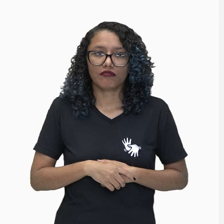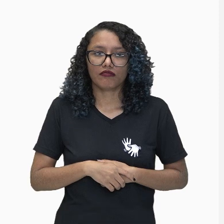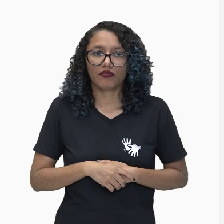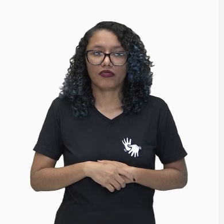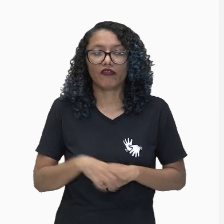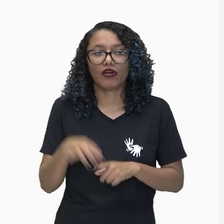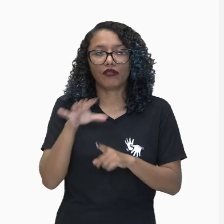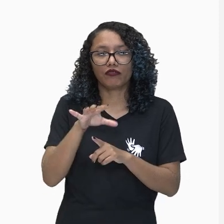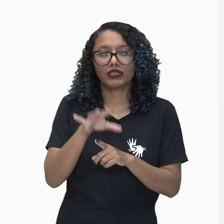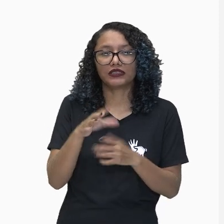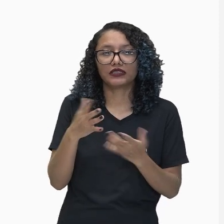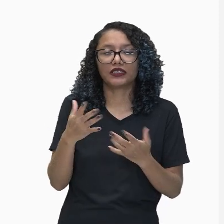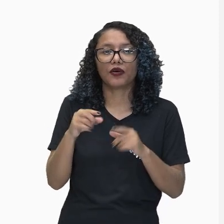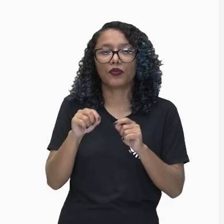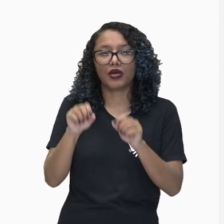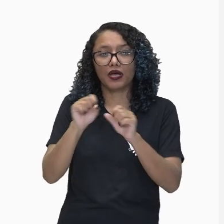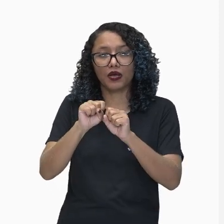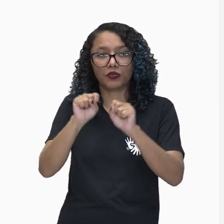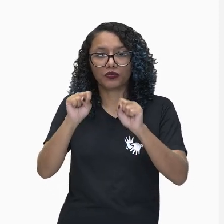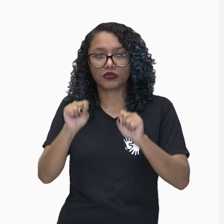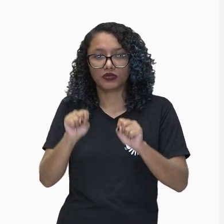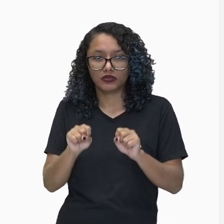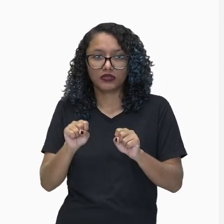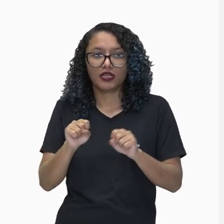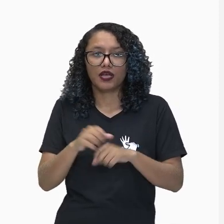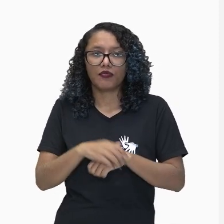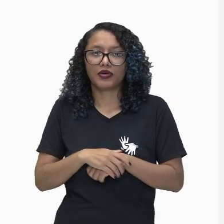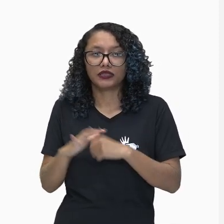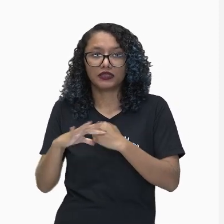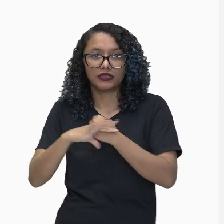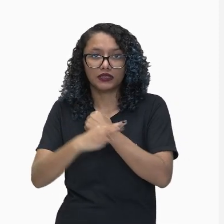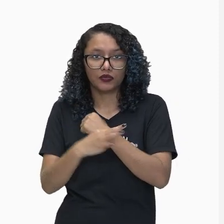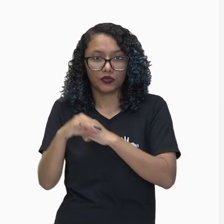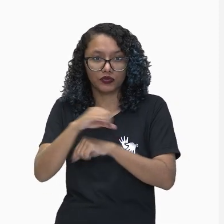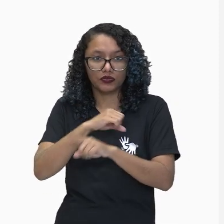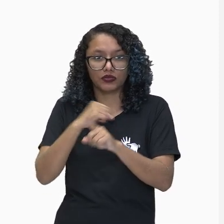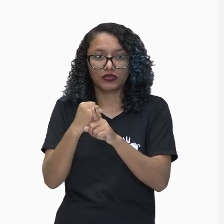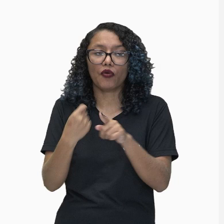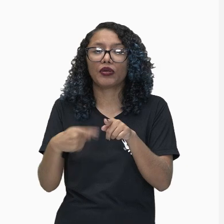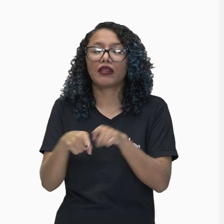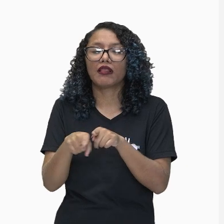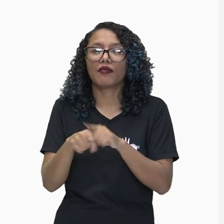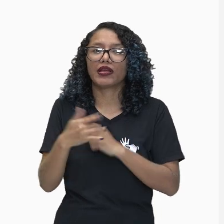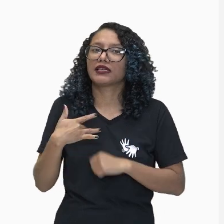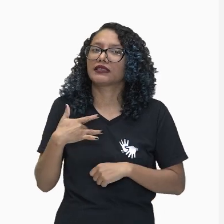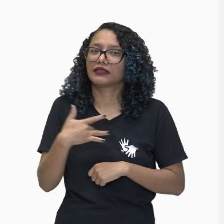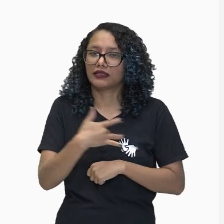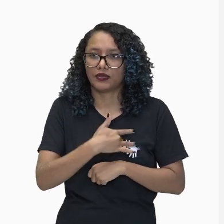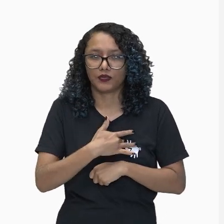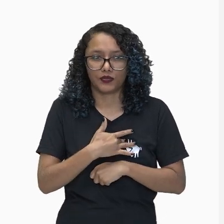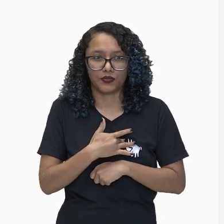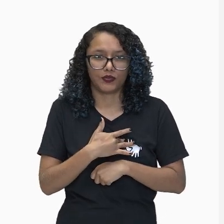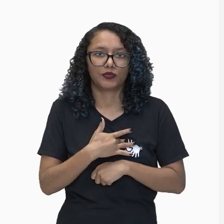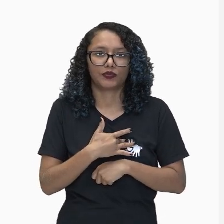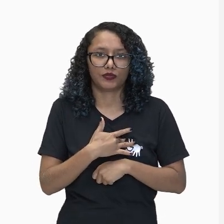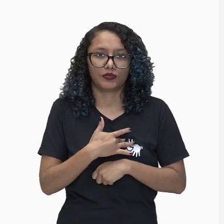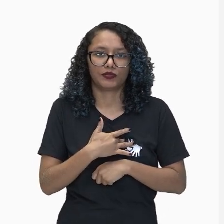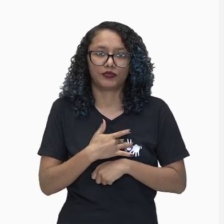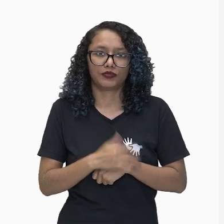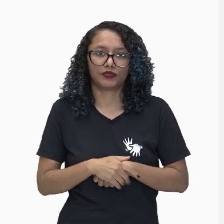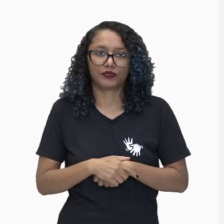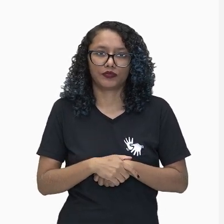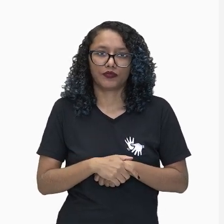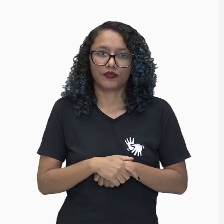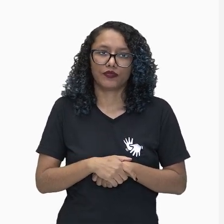aos sistemas de seguridade social e de saúde, tá? Então, a gente observa também, né, que isso